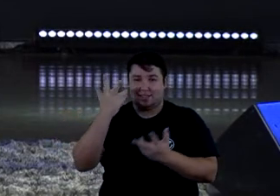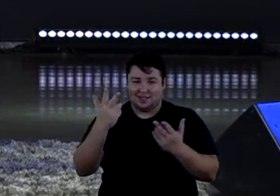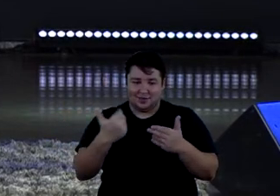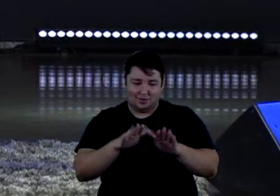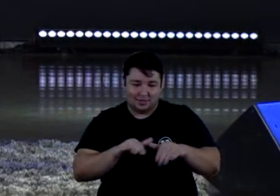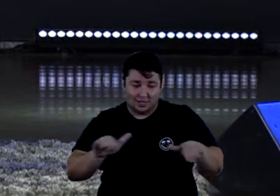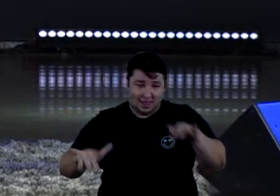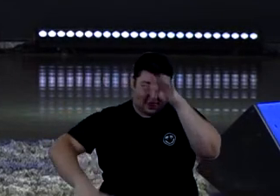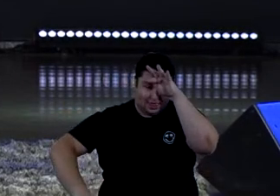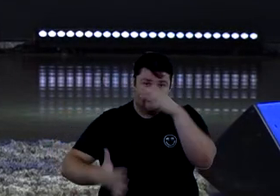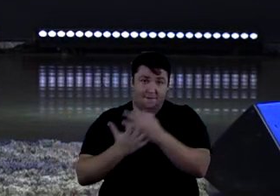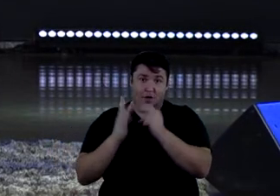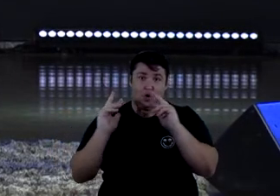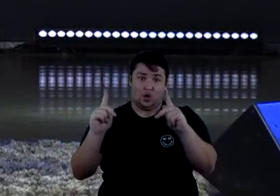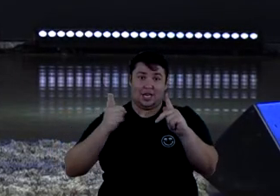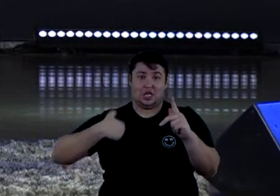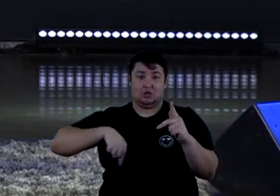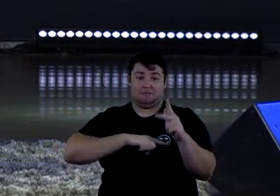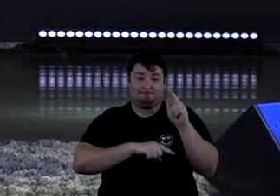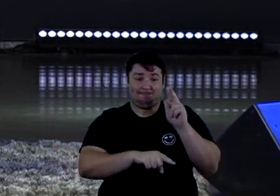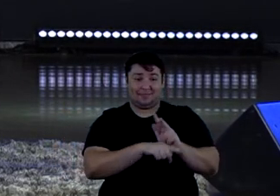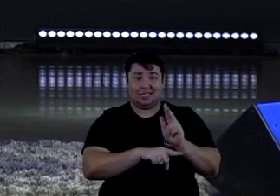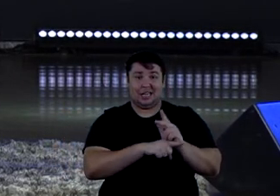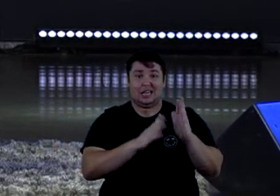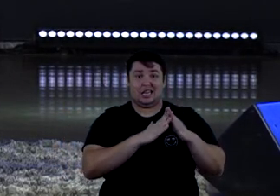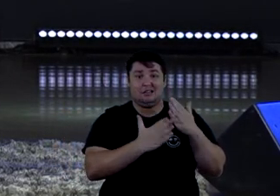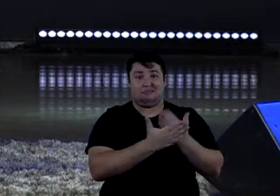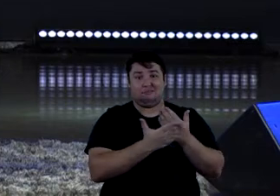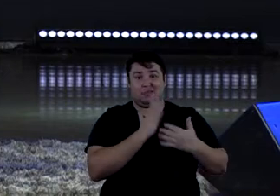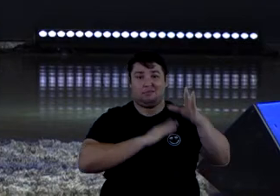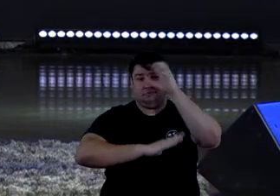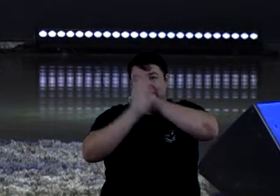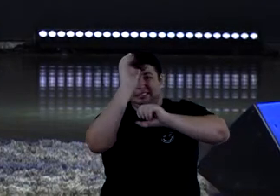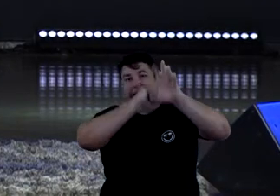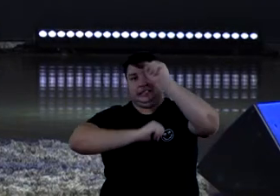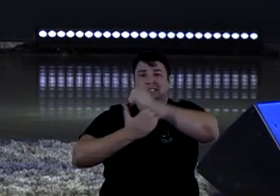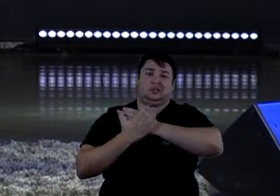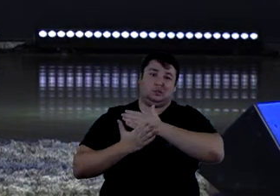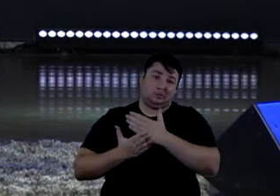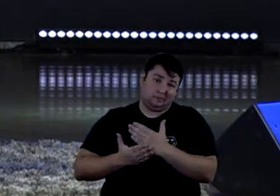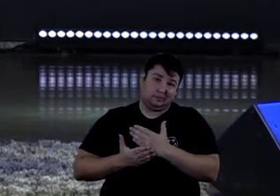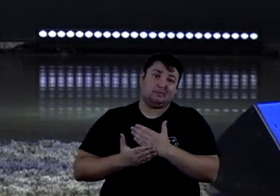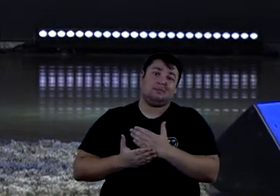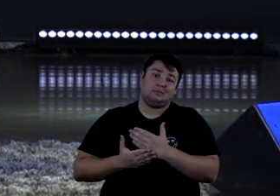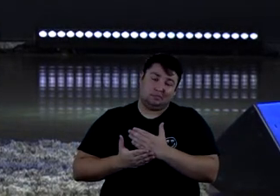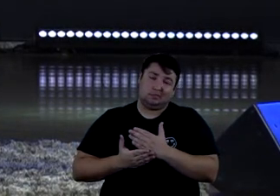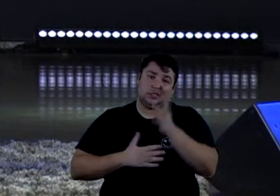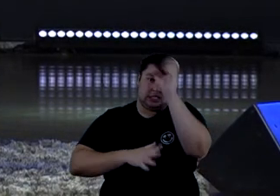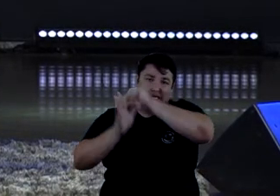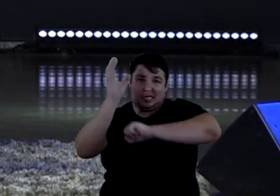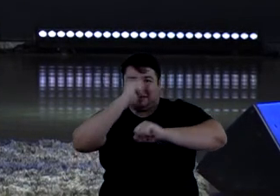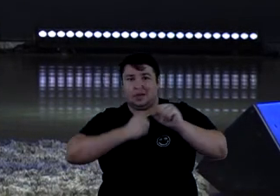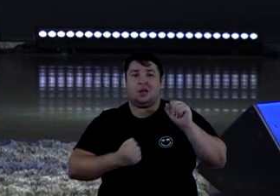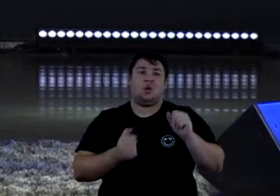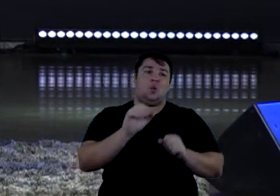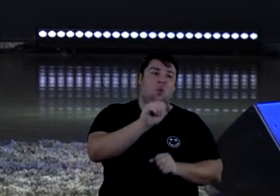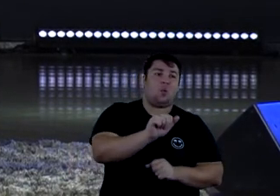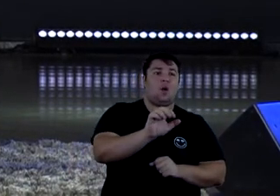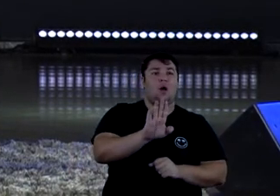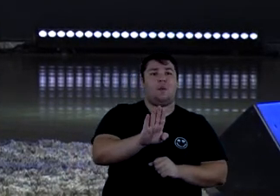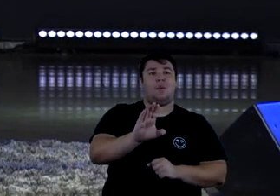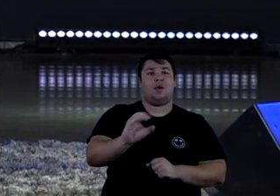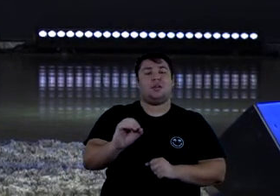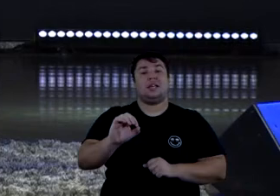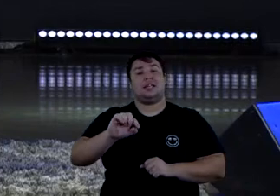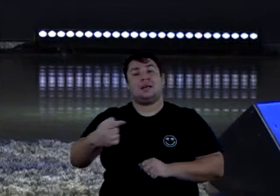crianças na fé, ok, vamos ser tratados como crianças na escola, que estão aprendendo, que estão começando, aprendendo alfabeto, aprendendo a escrever, mas